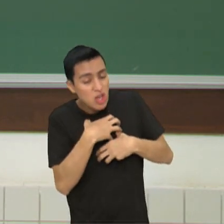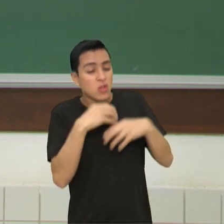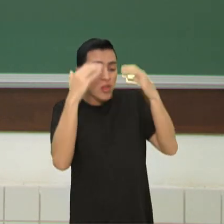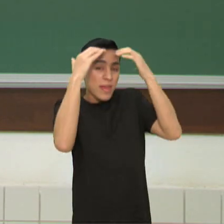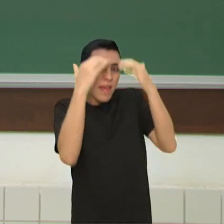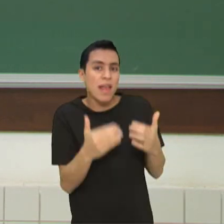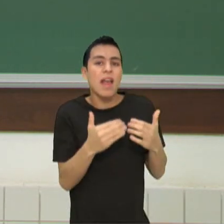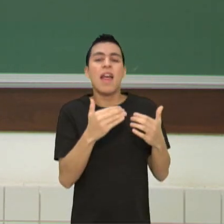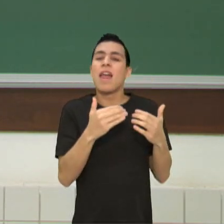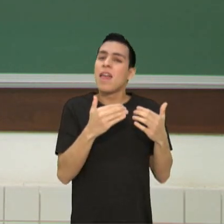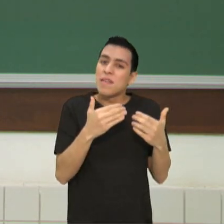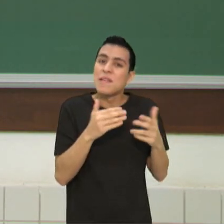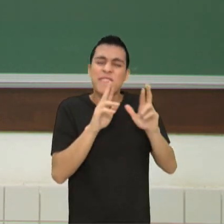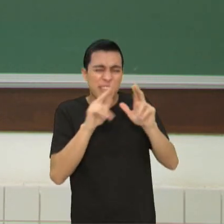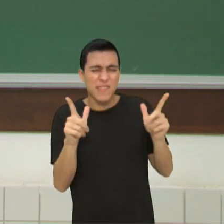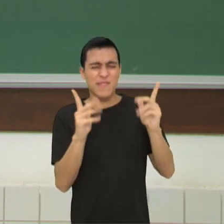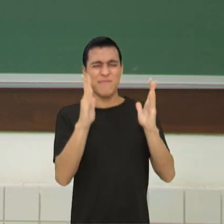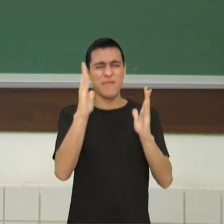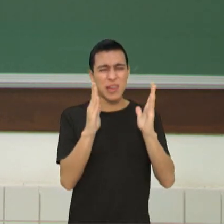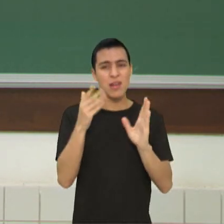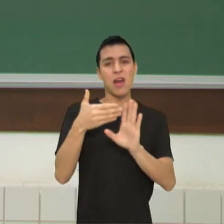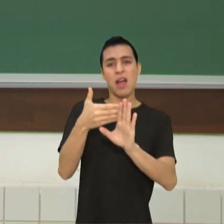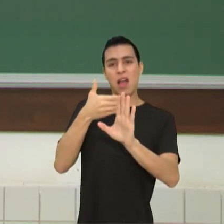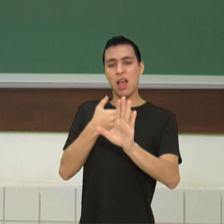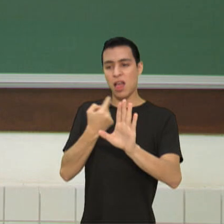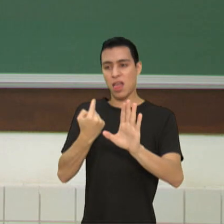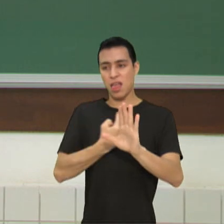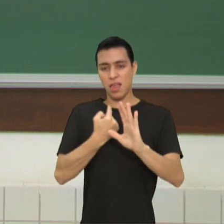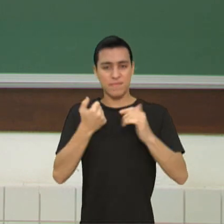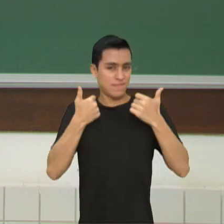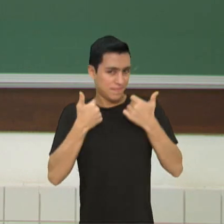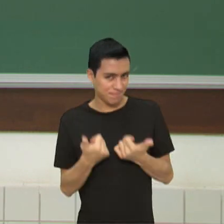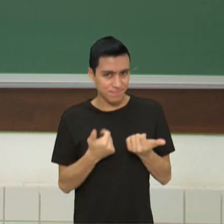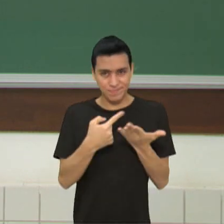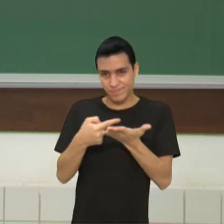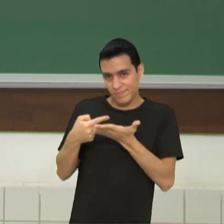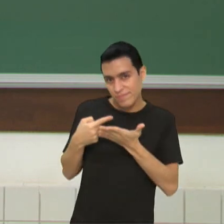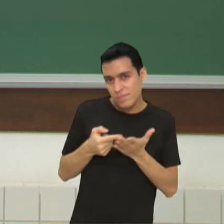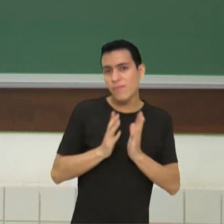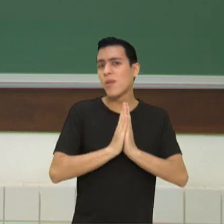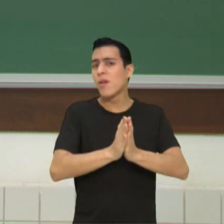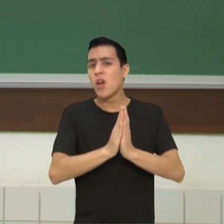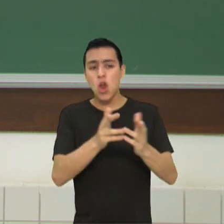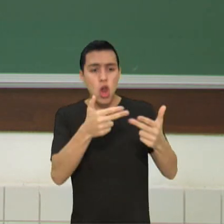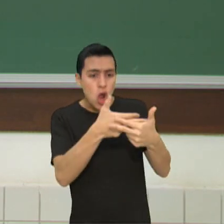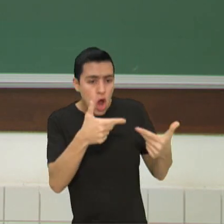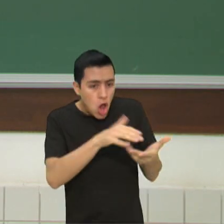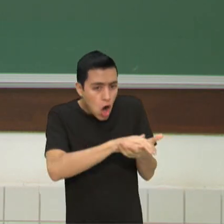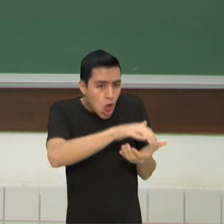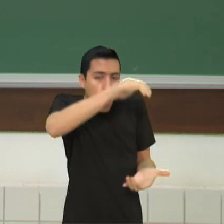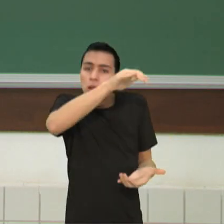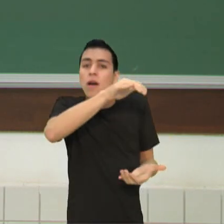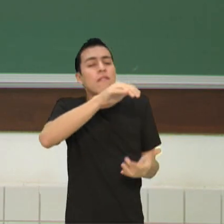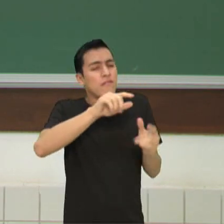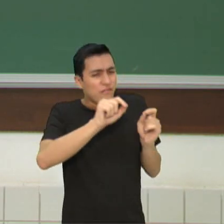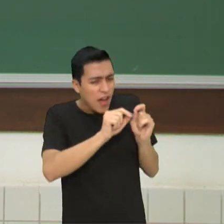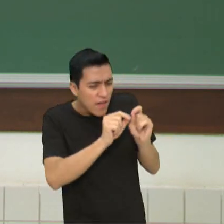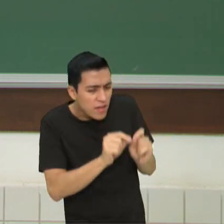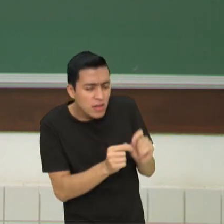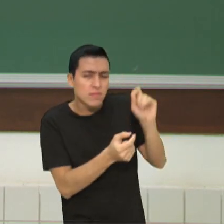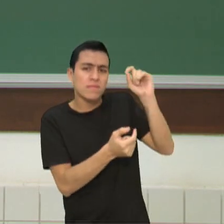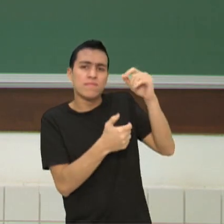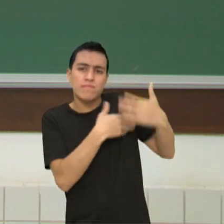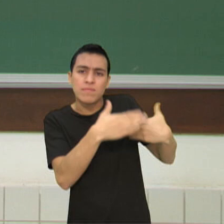aula pela Franciele. As definições do que é homozigoto, heterozigoto, dominantes e recessivos, o que é